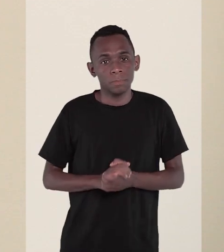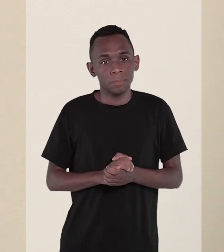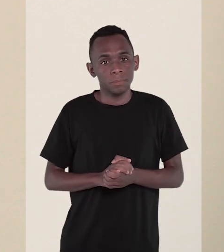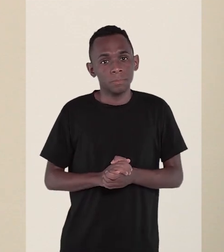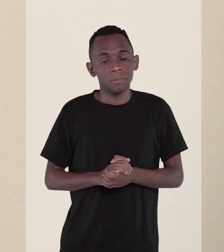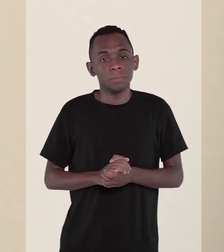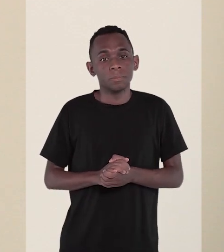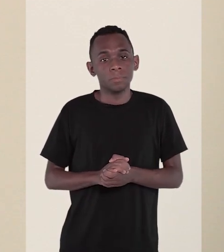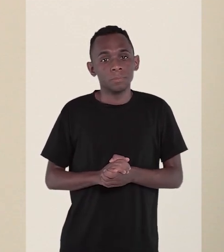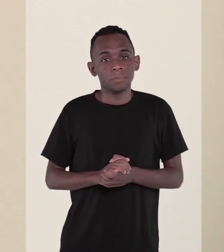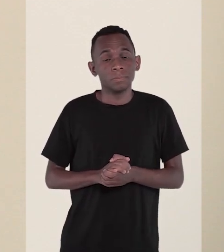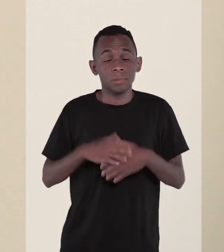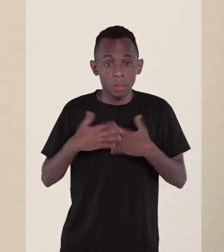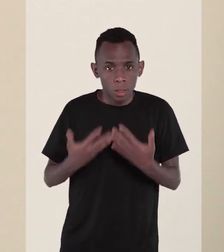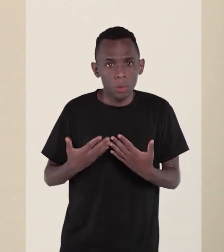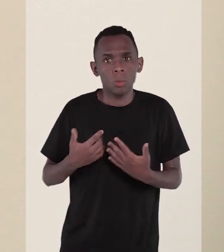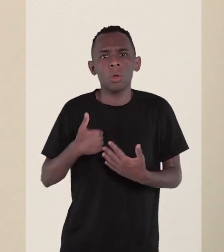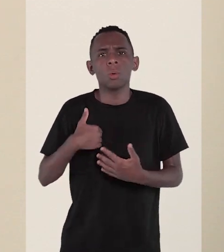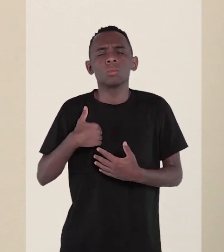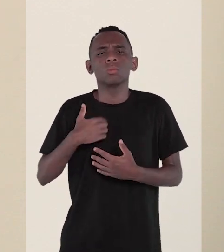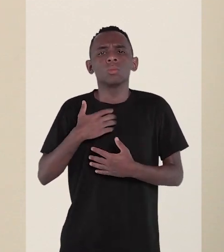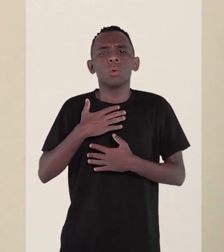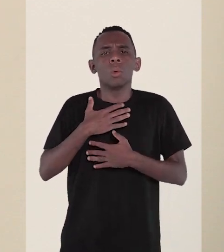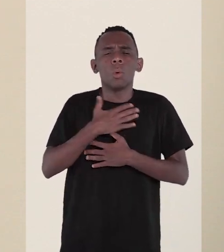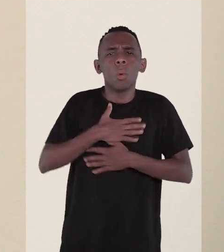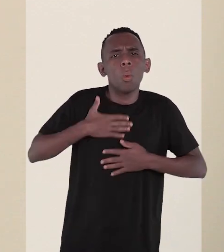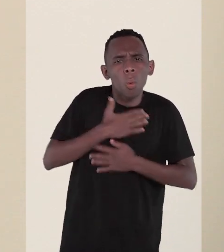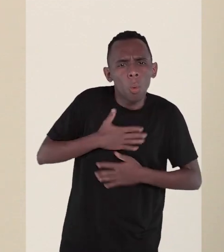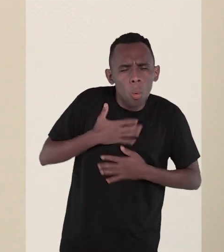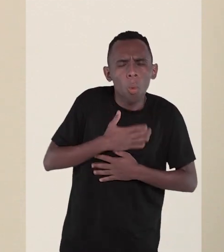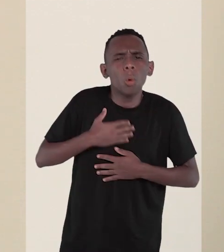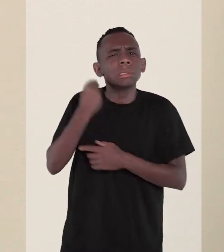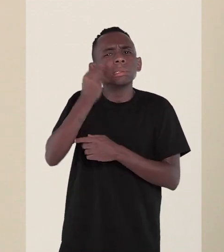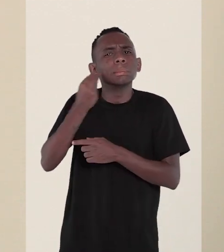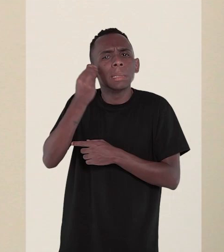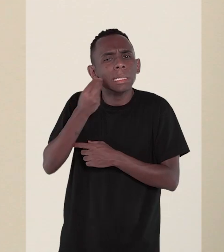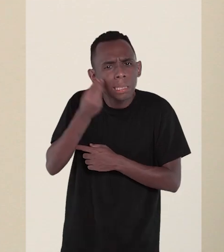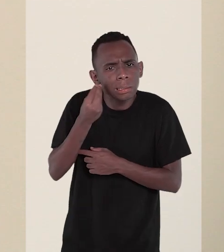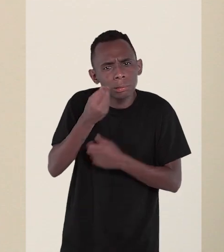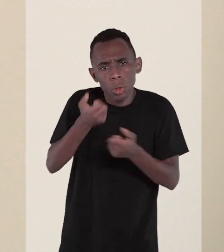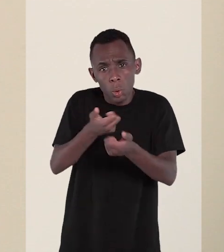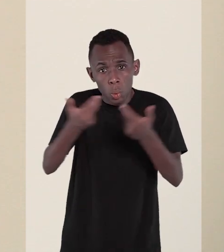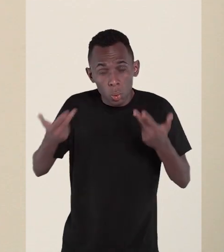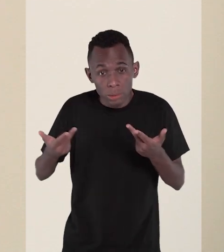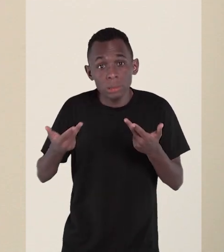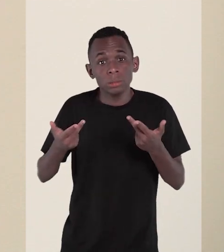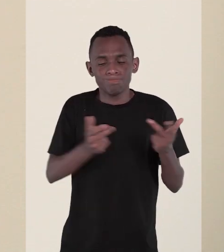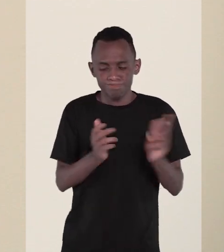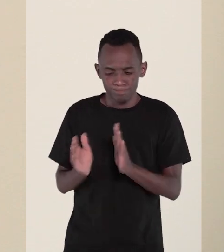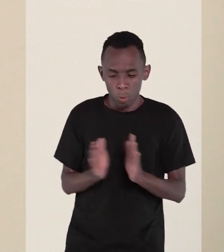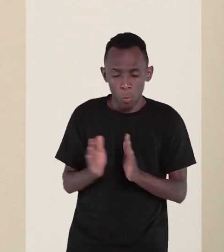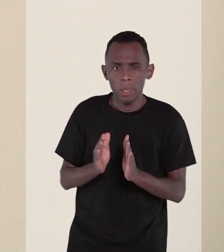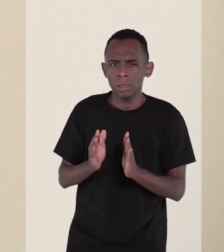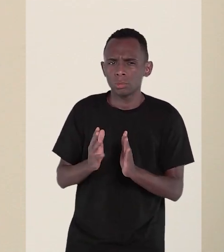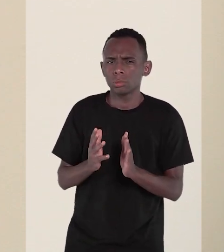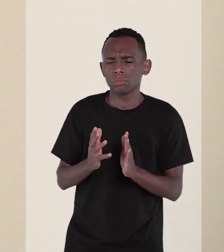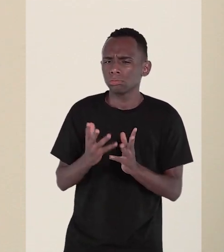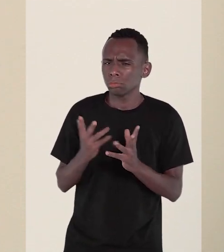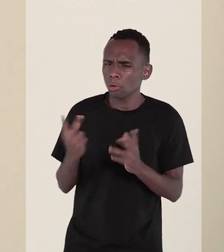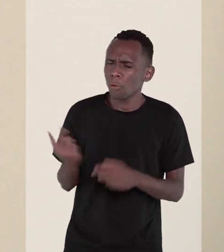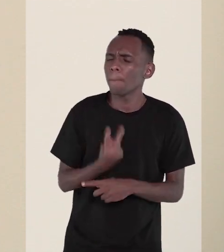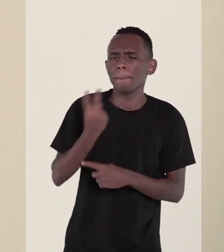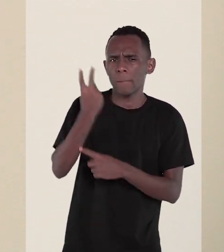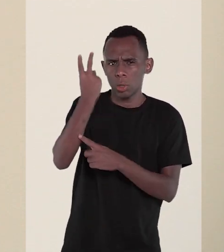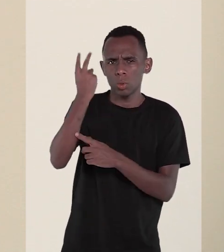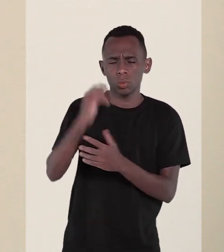isso. Então, eu gosto de correr, né? Então, as ideias vinham quando eu estava correndo, estava vivendo as coisas, e foi um período